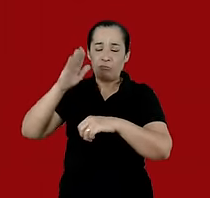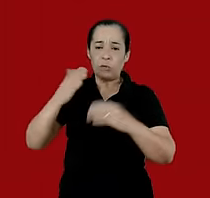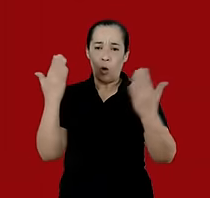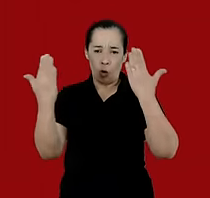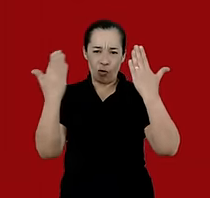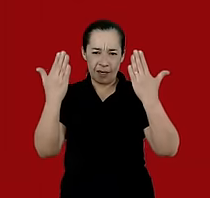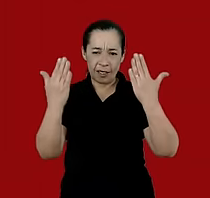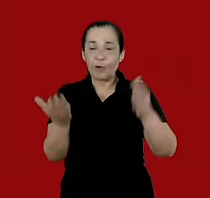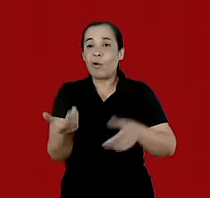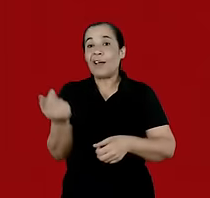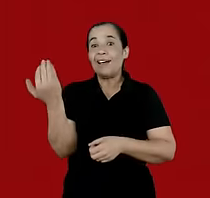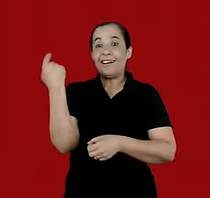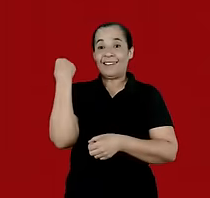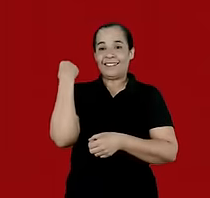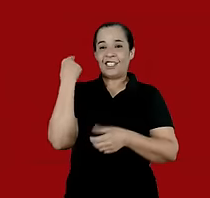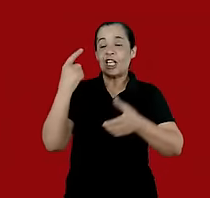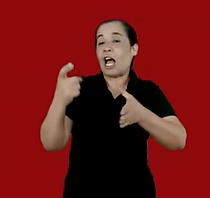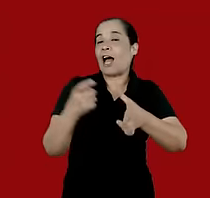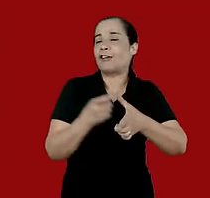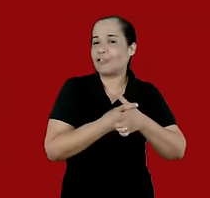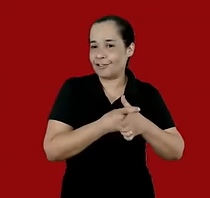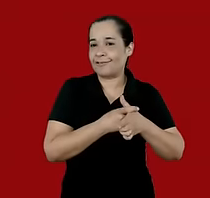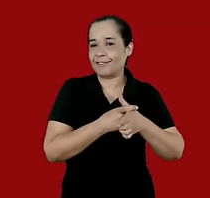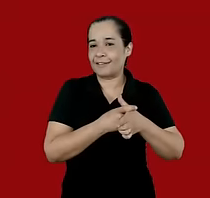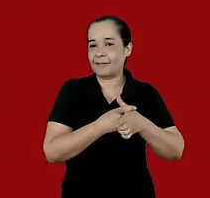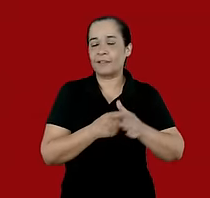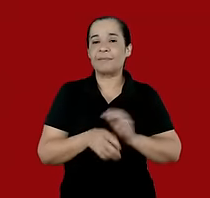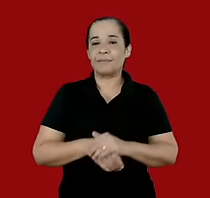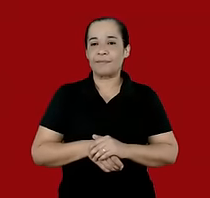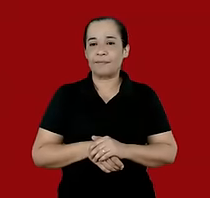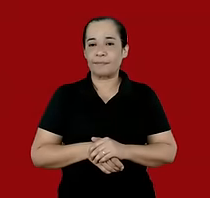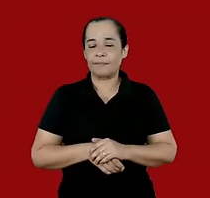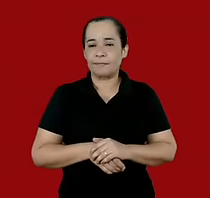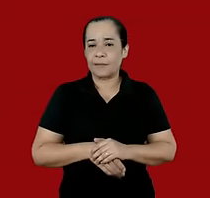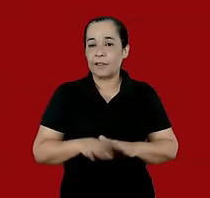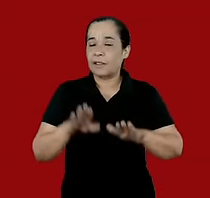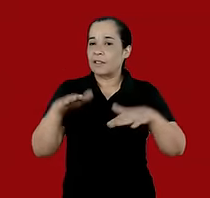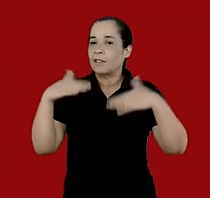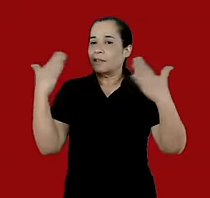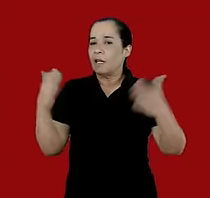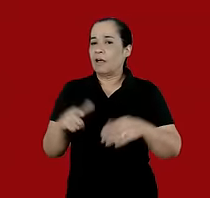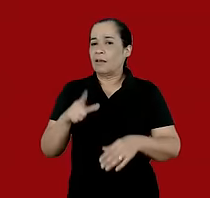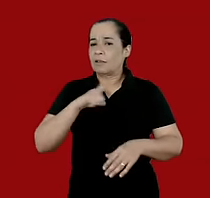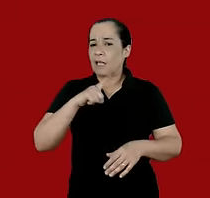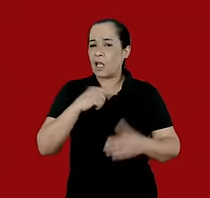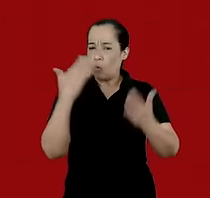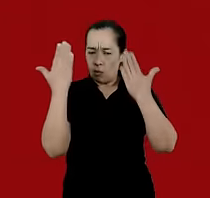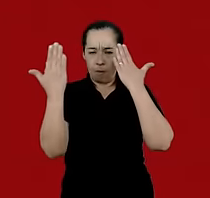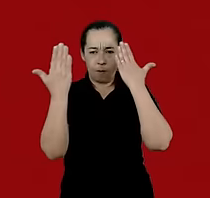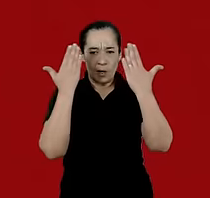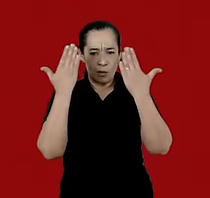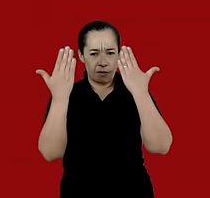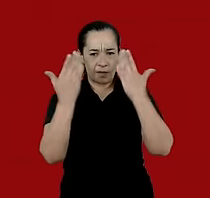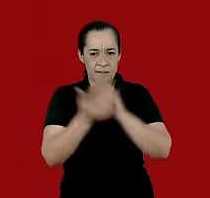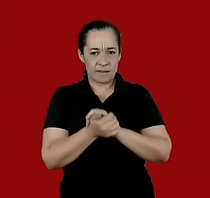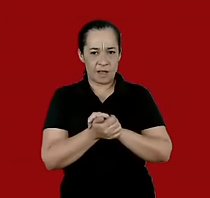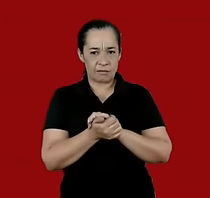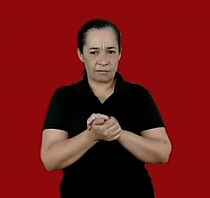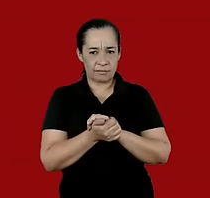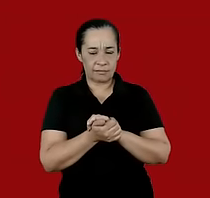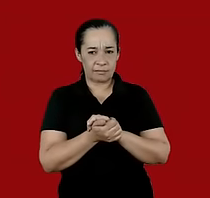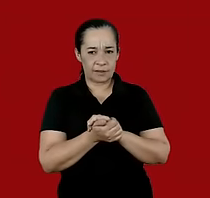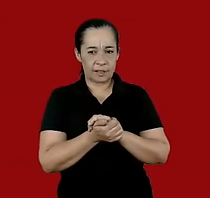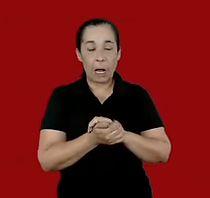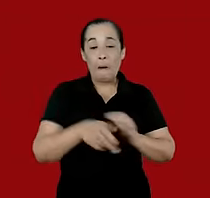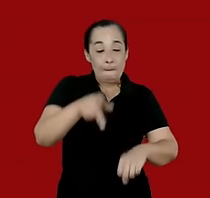porque a dívida é muito maior porque o juros também é muito maior então a gente pega aí uma comparação de avançados emergentes em termos de